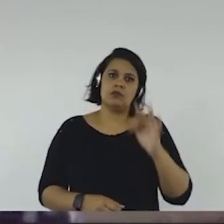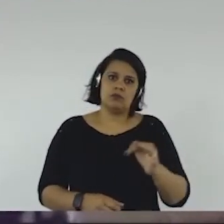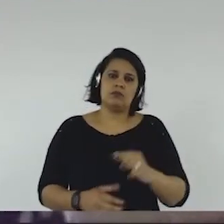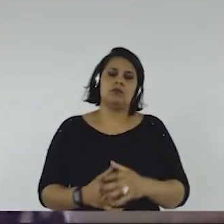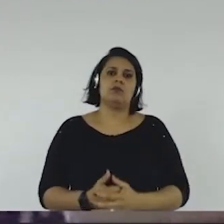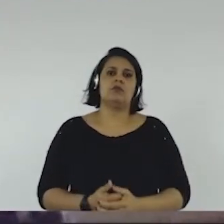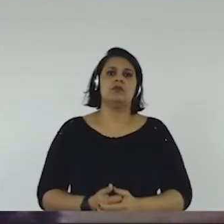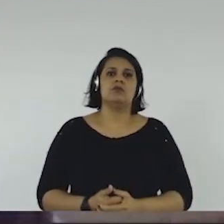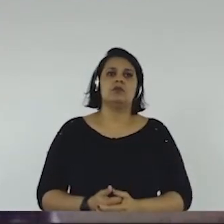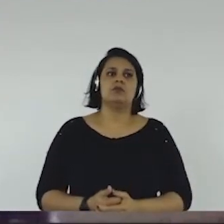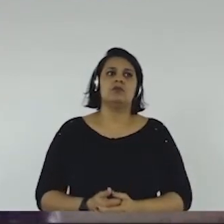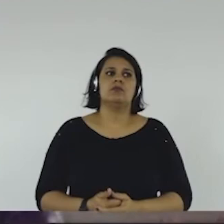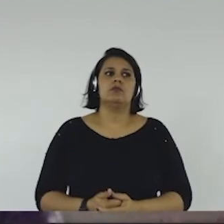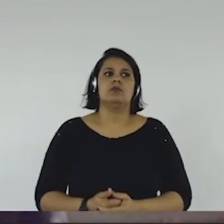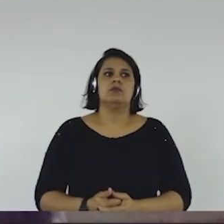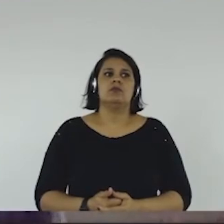pouco.